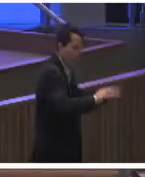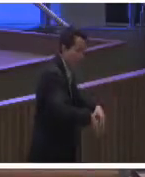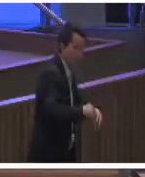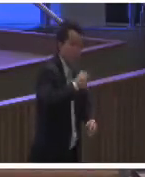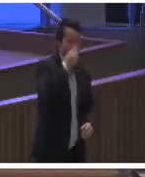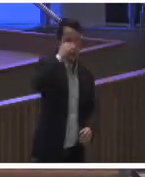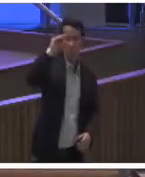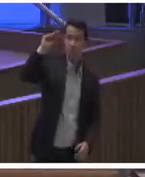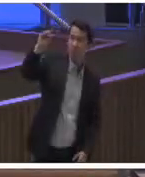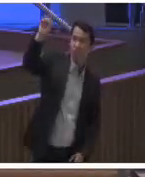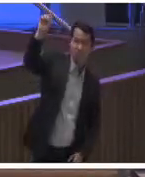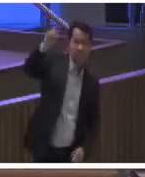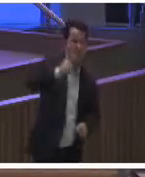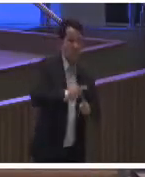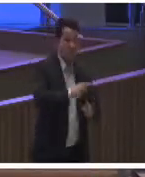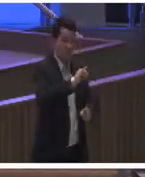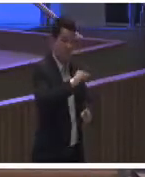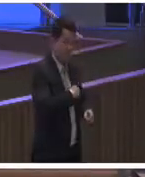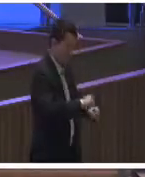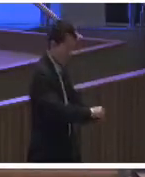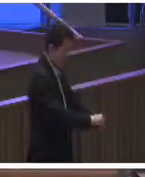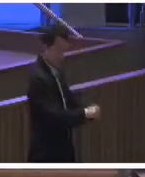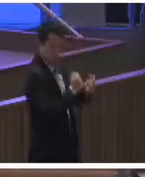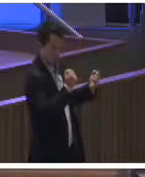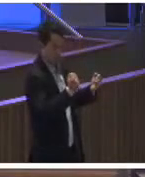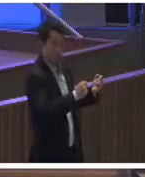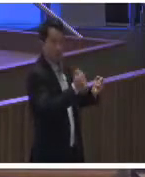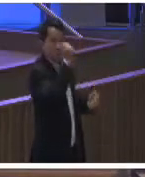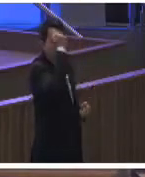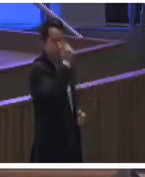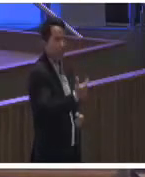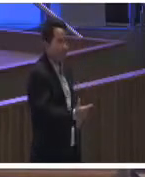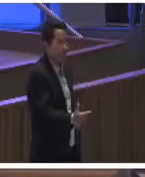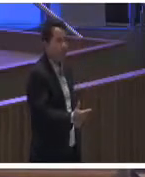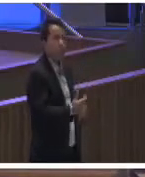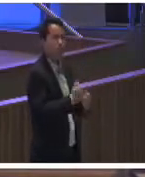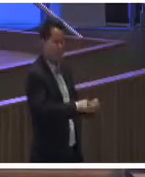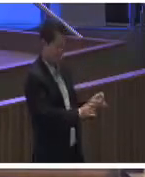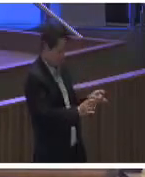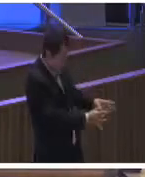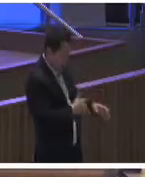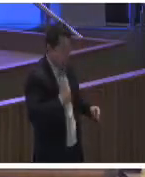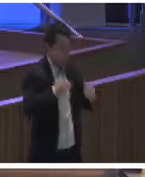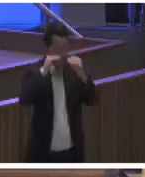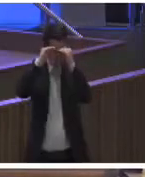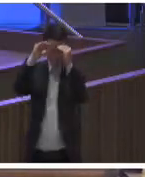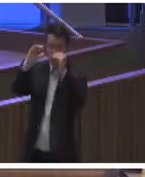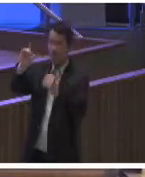se arrepender. E isso é manifestação de Deus na vida da gente.